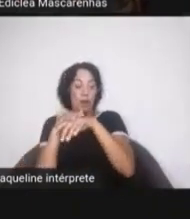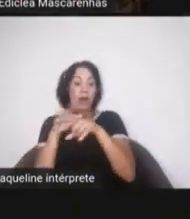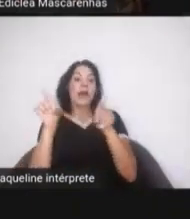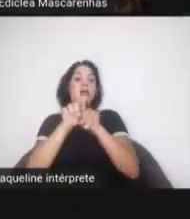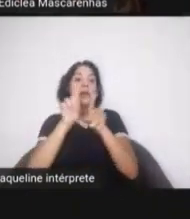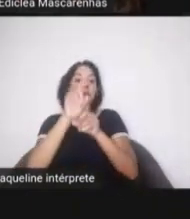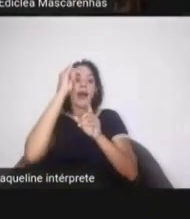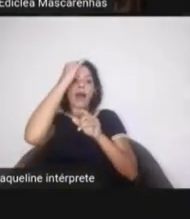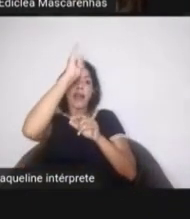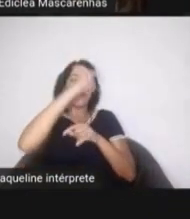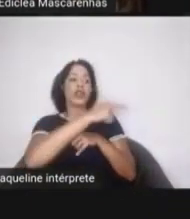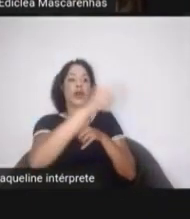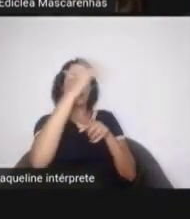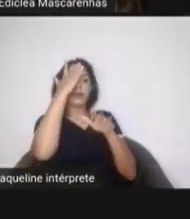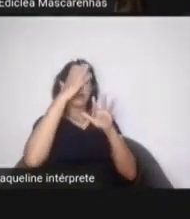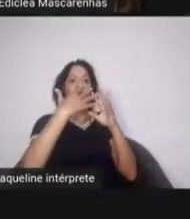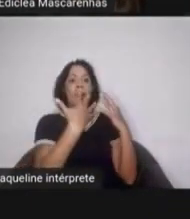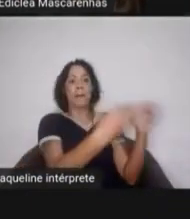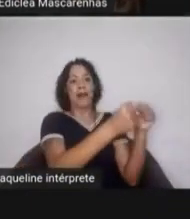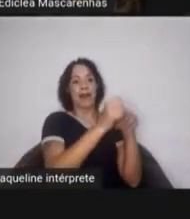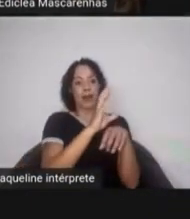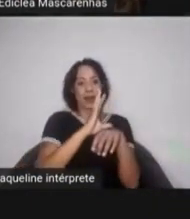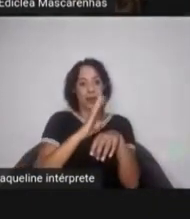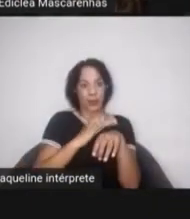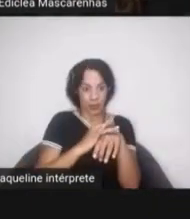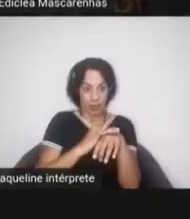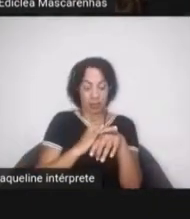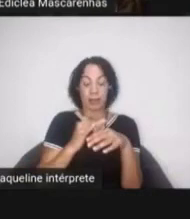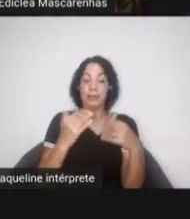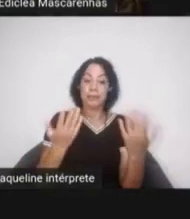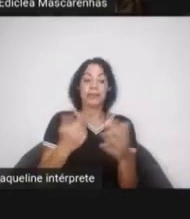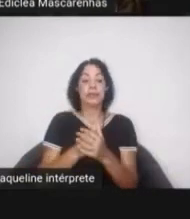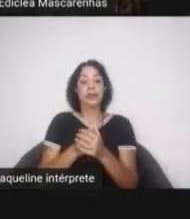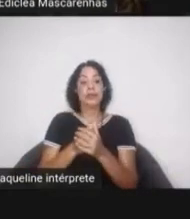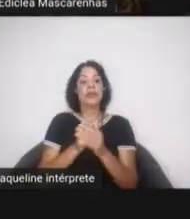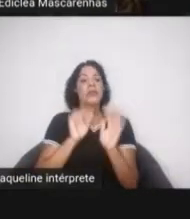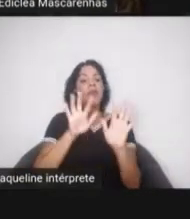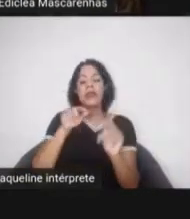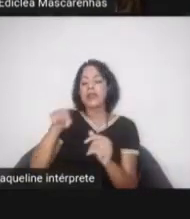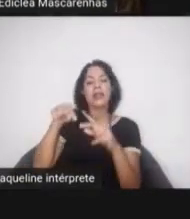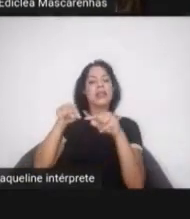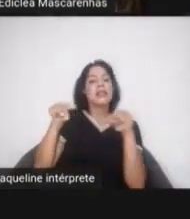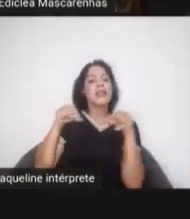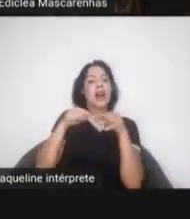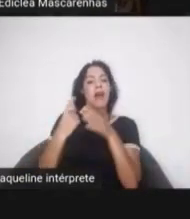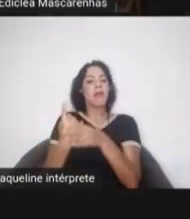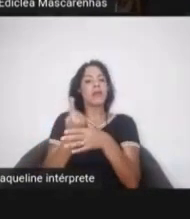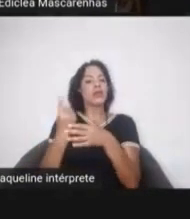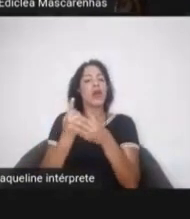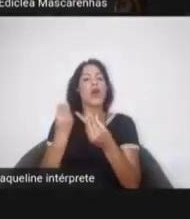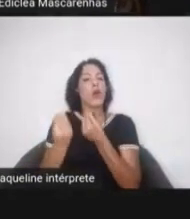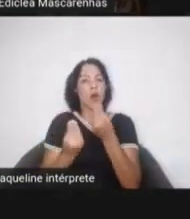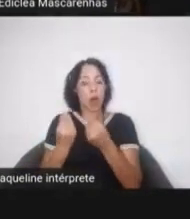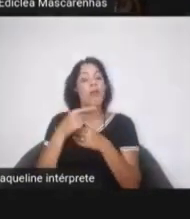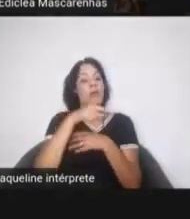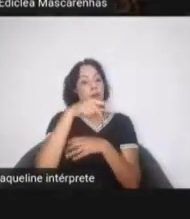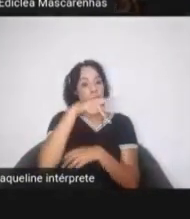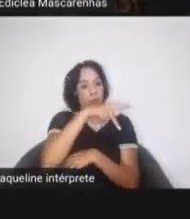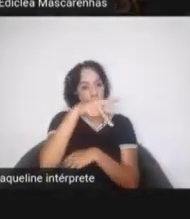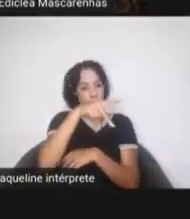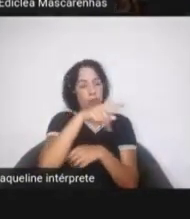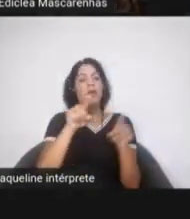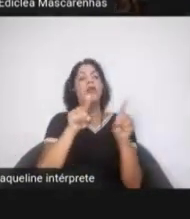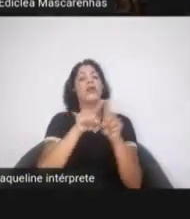da enfermaria. Então, mesmo nessa sala de isolamento, o professor, ele também deve